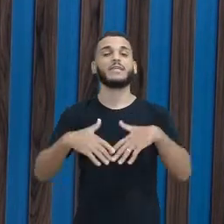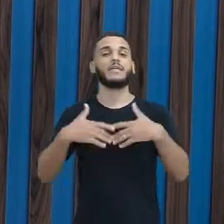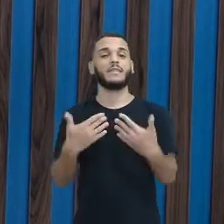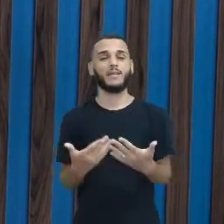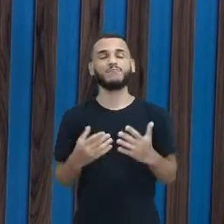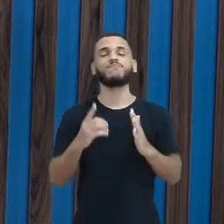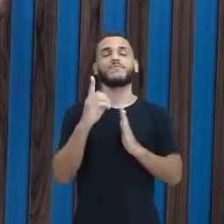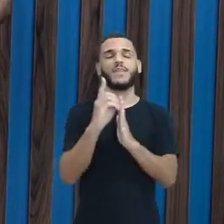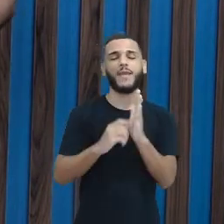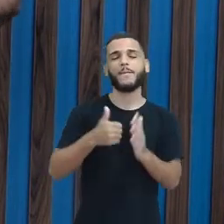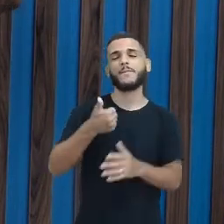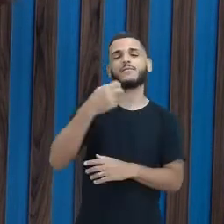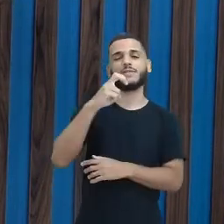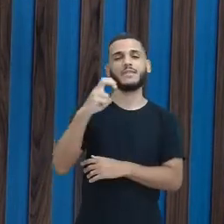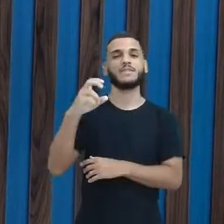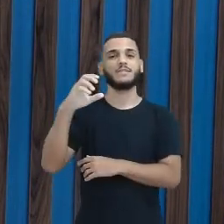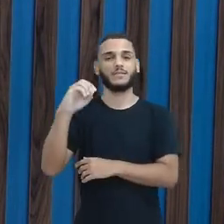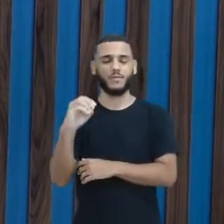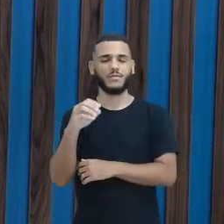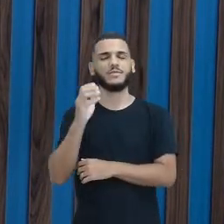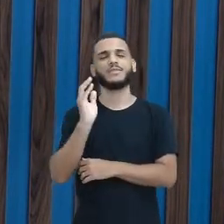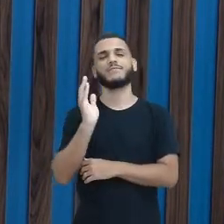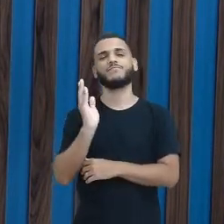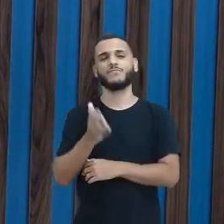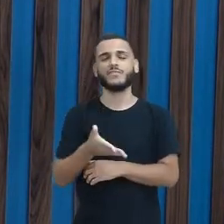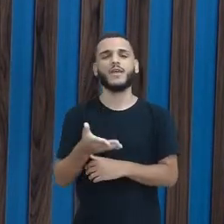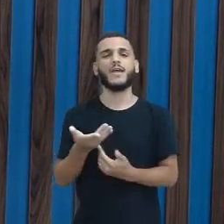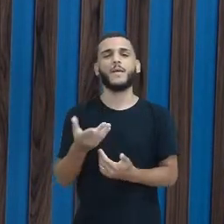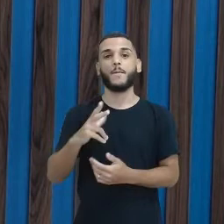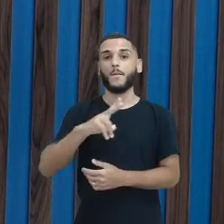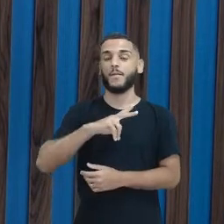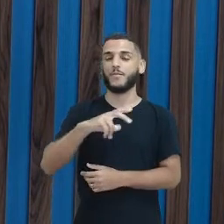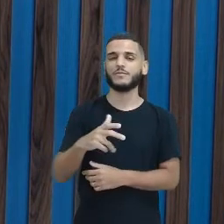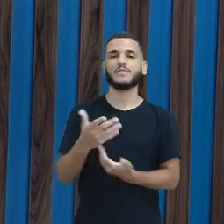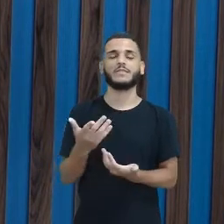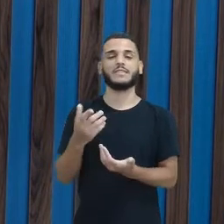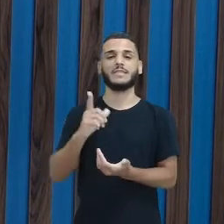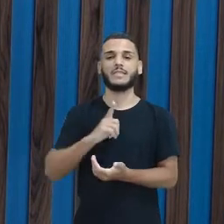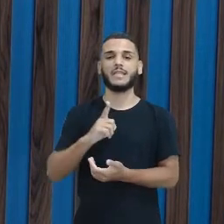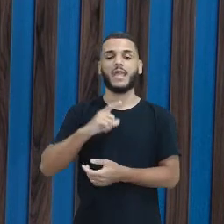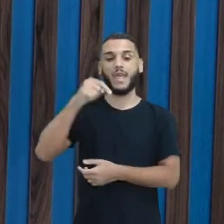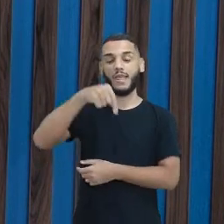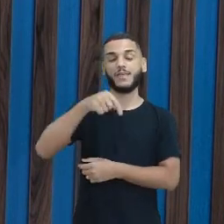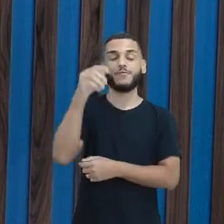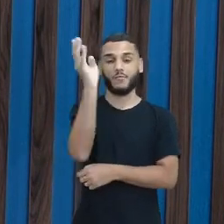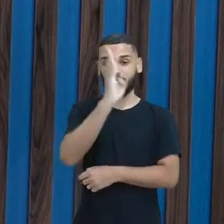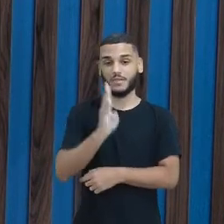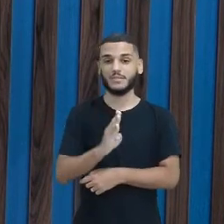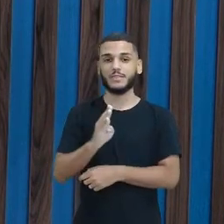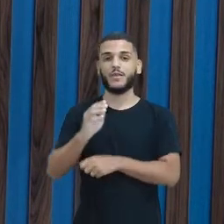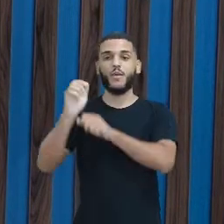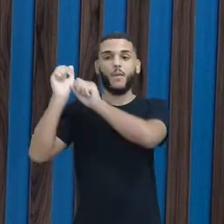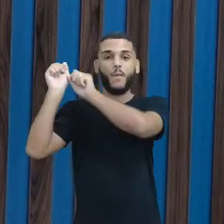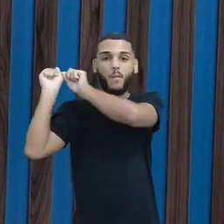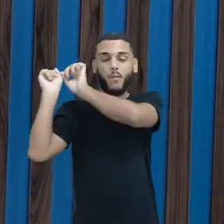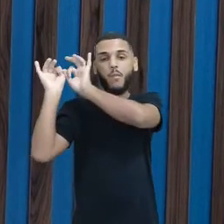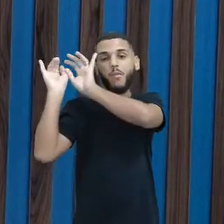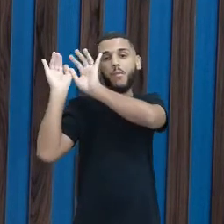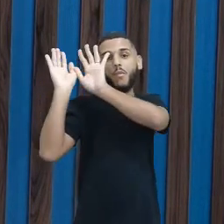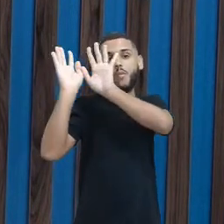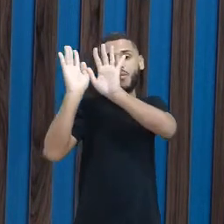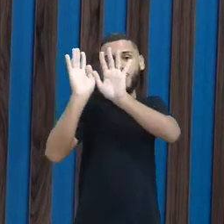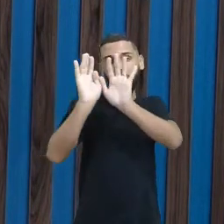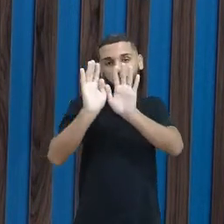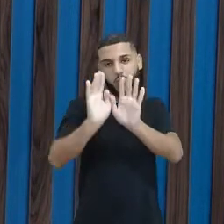de 1550, já os portugueses traziam aqui para o Brasil os primeiros pretos e